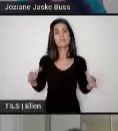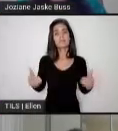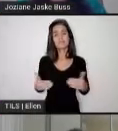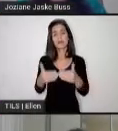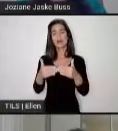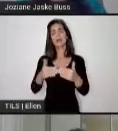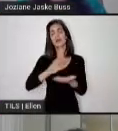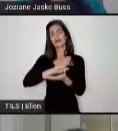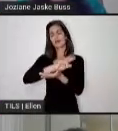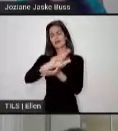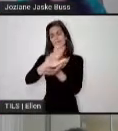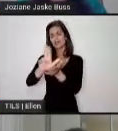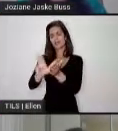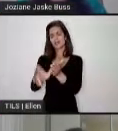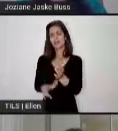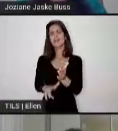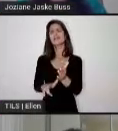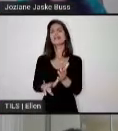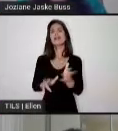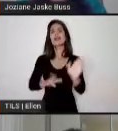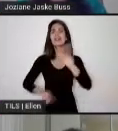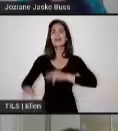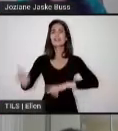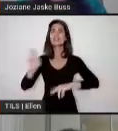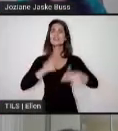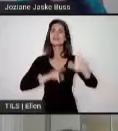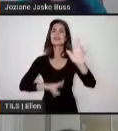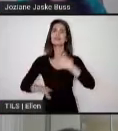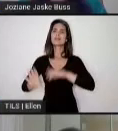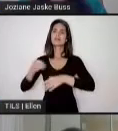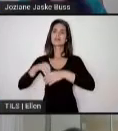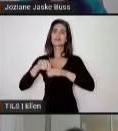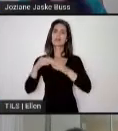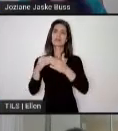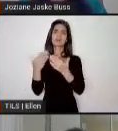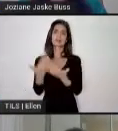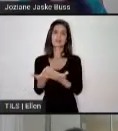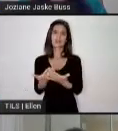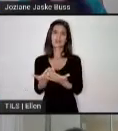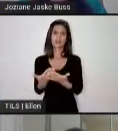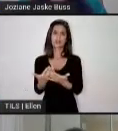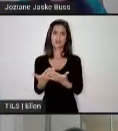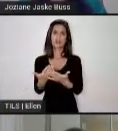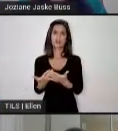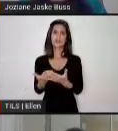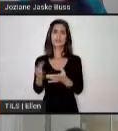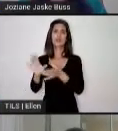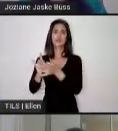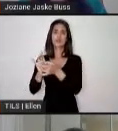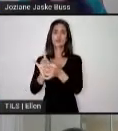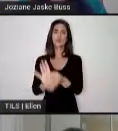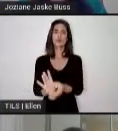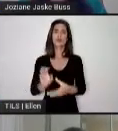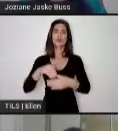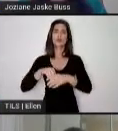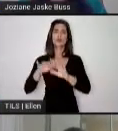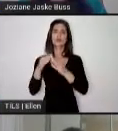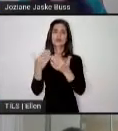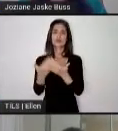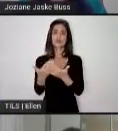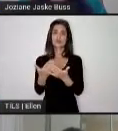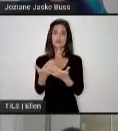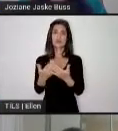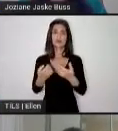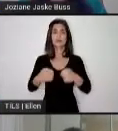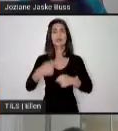diferença constituída na escola, constituída nos contextos escolares, né? Porque nós precisamos